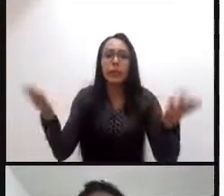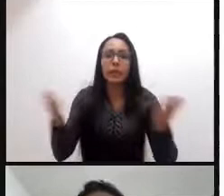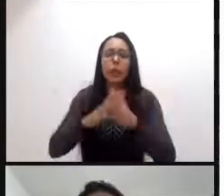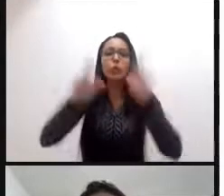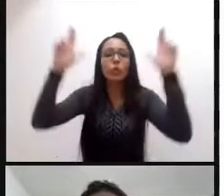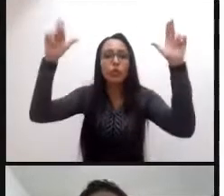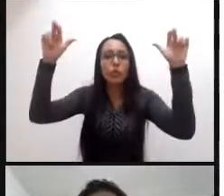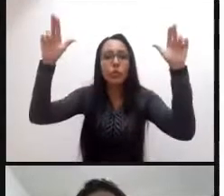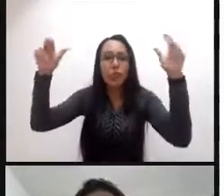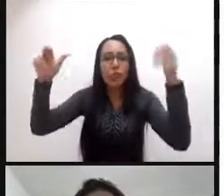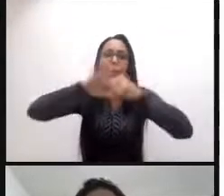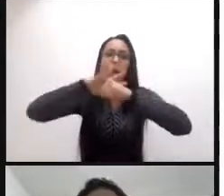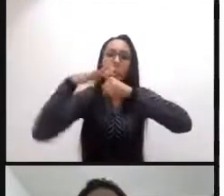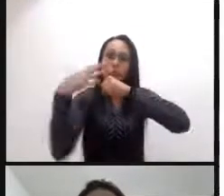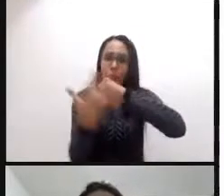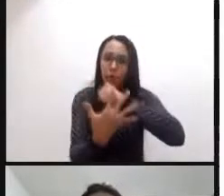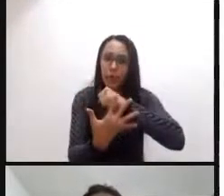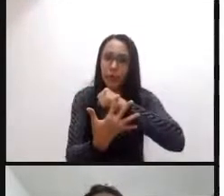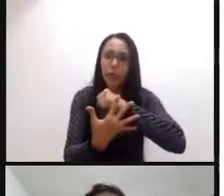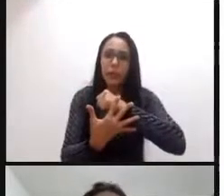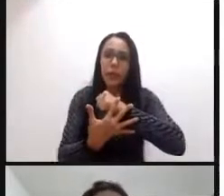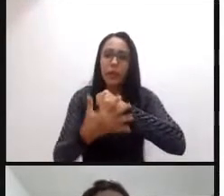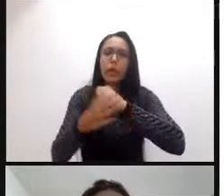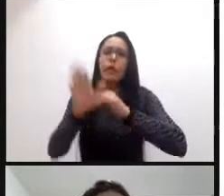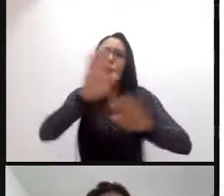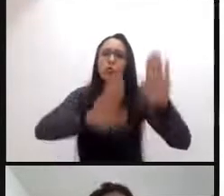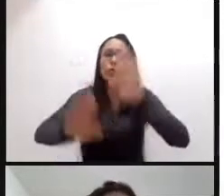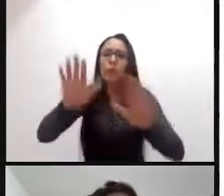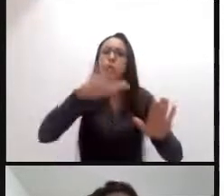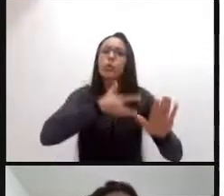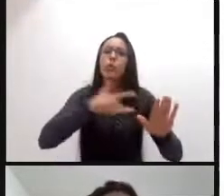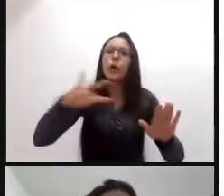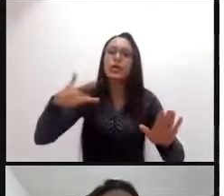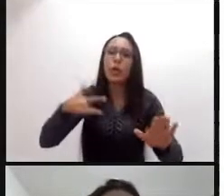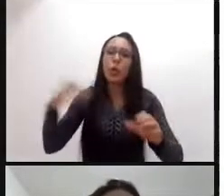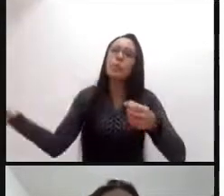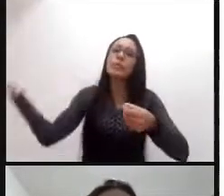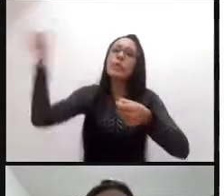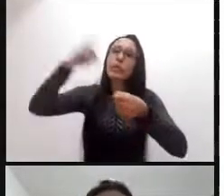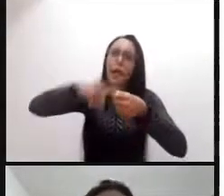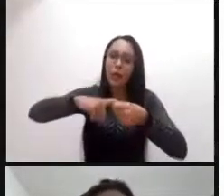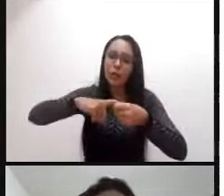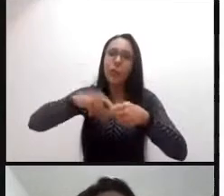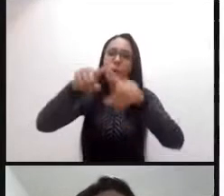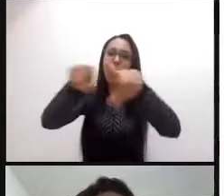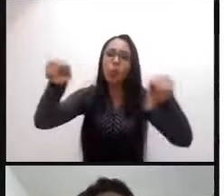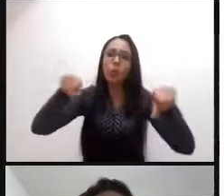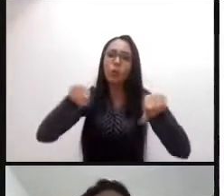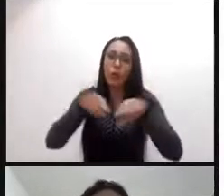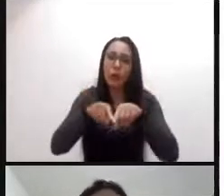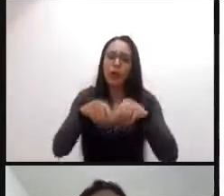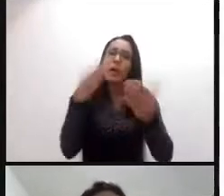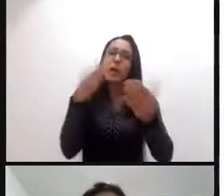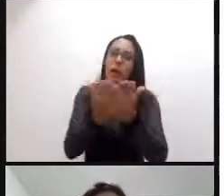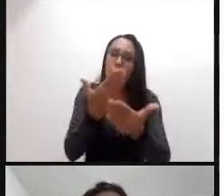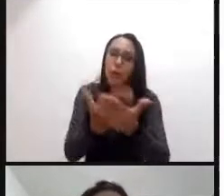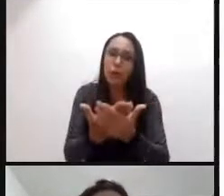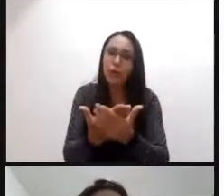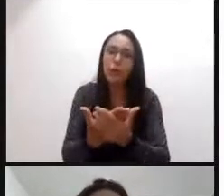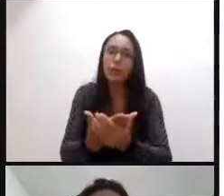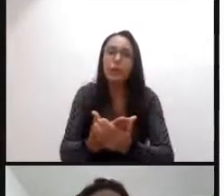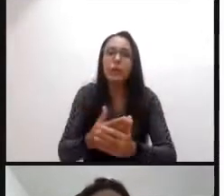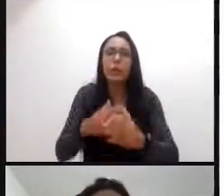hoje é a Covid-19 e os cuidados com a saúde no retorno às atividades presenciais. Então, nós